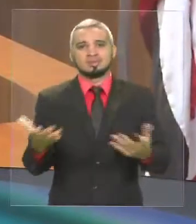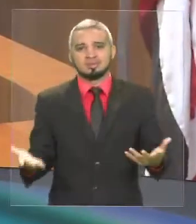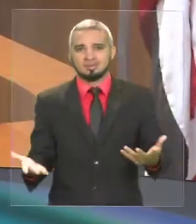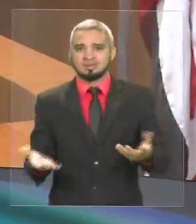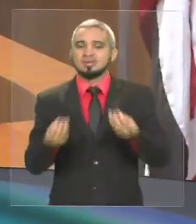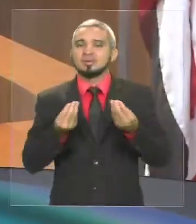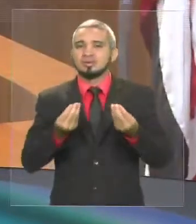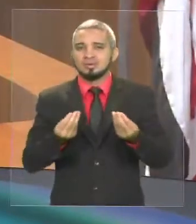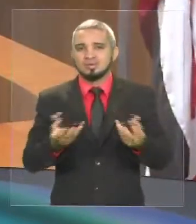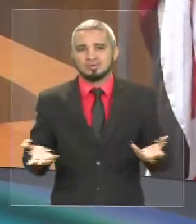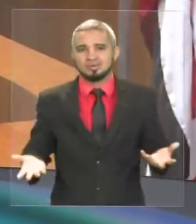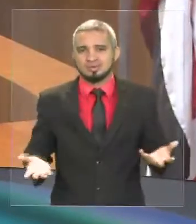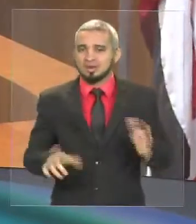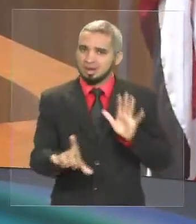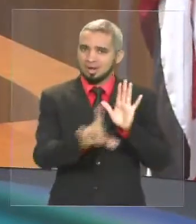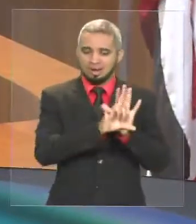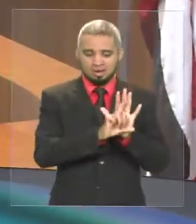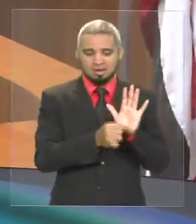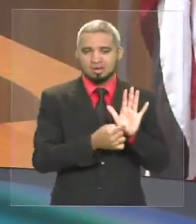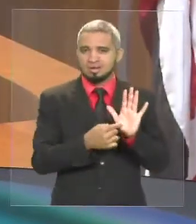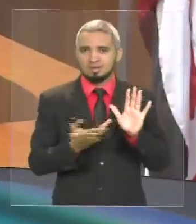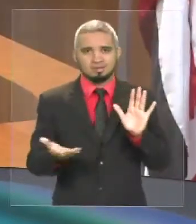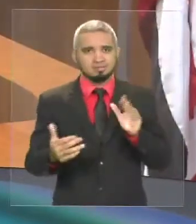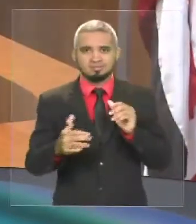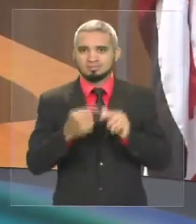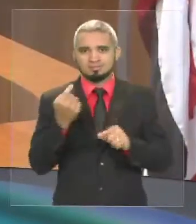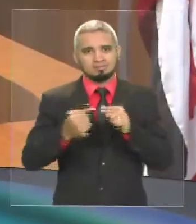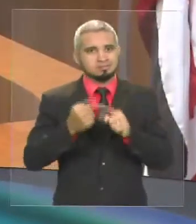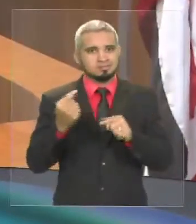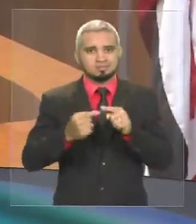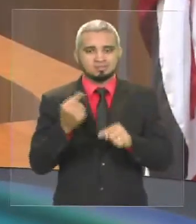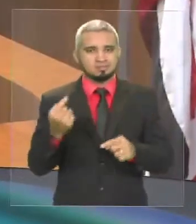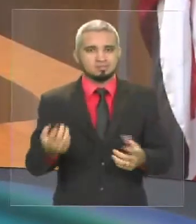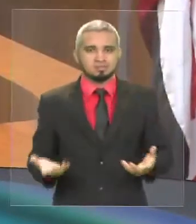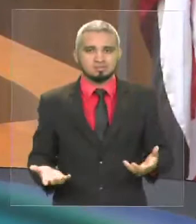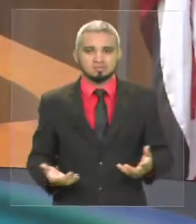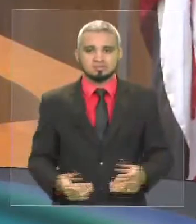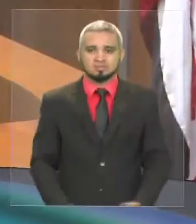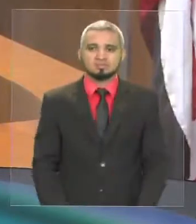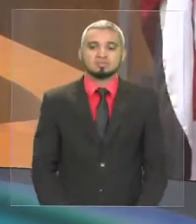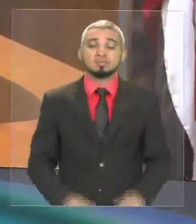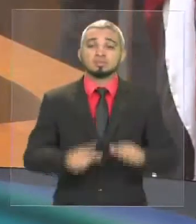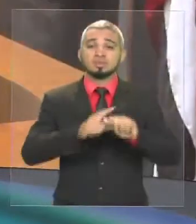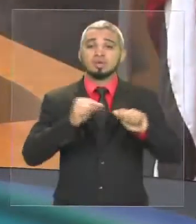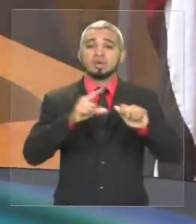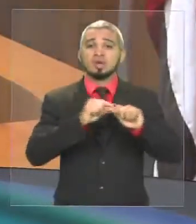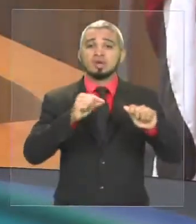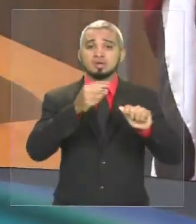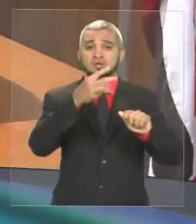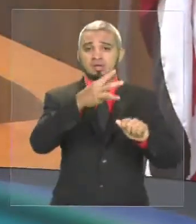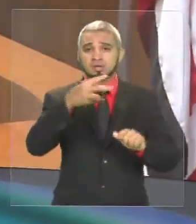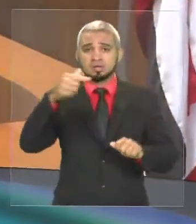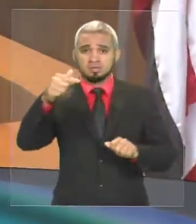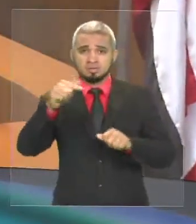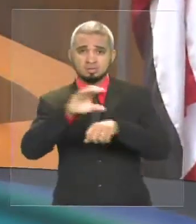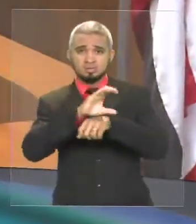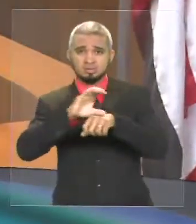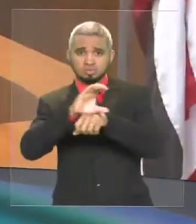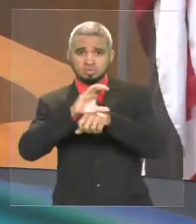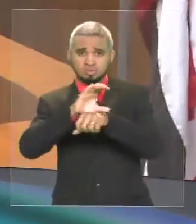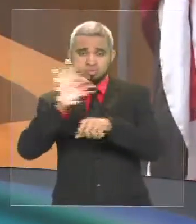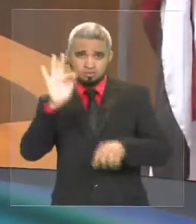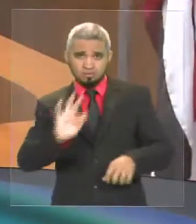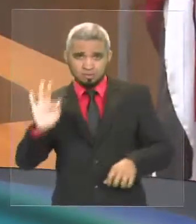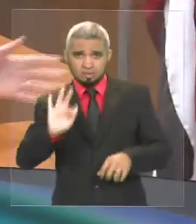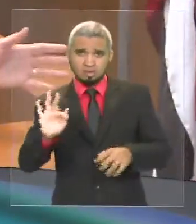da impessoalidade, que deve regular todas as leis, segundo estabelece nosso artigo 37 da Constituição Federal.